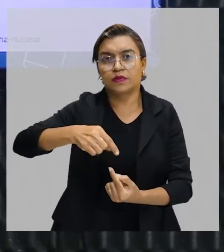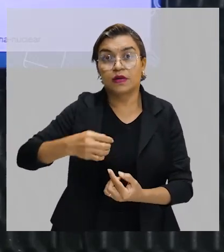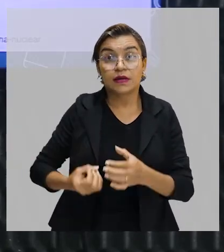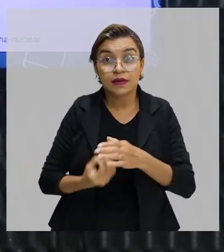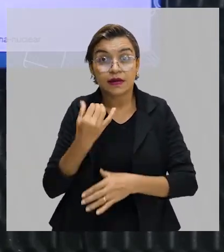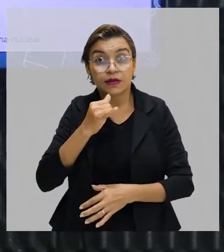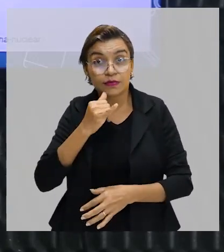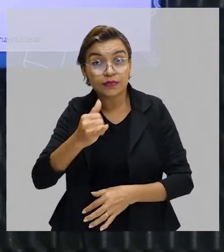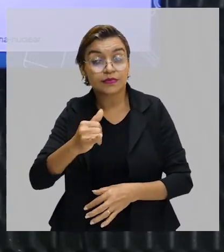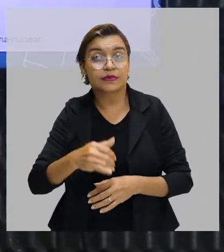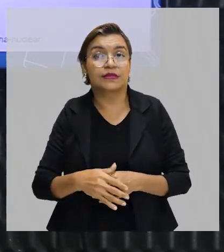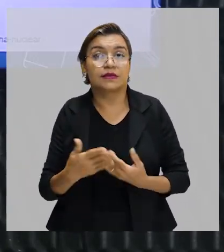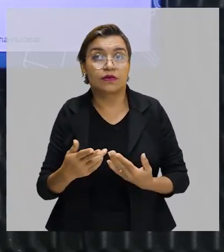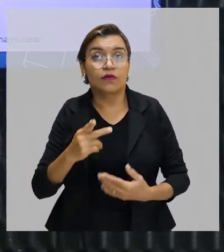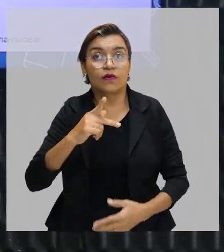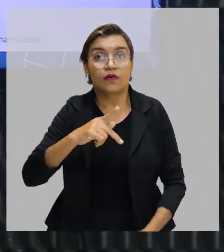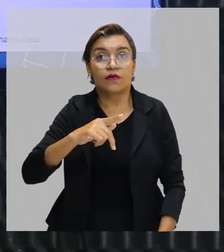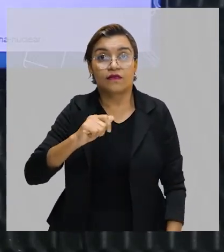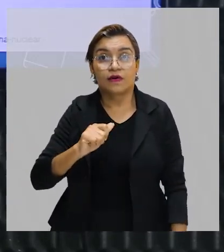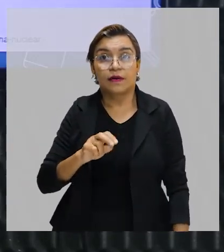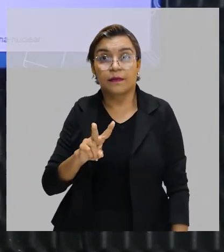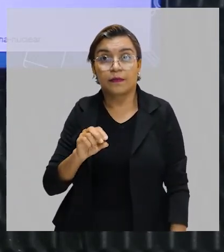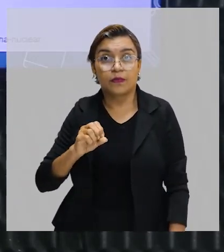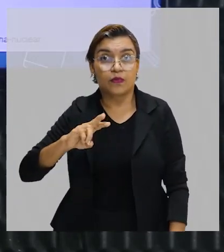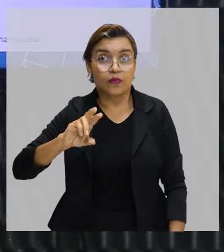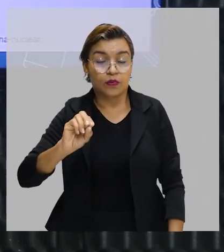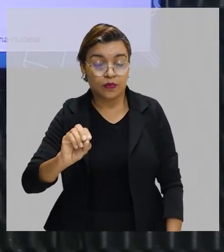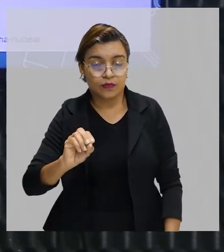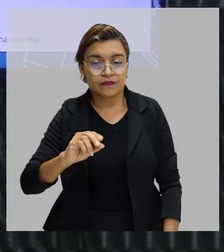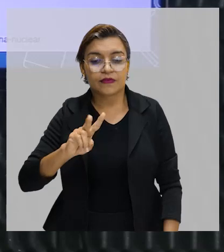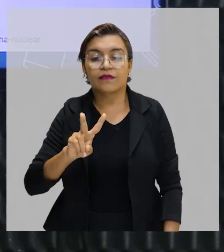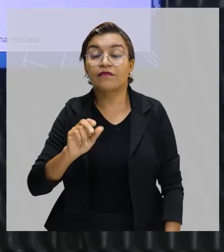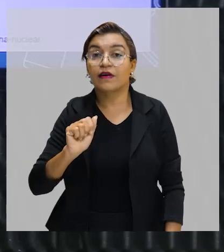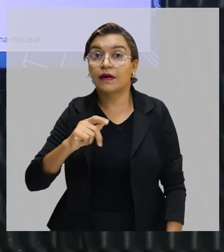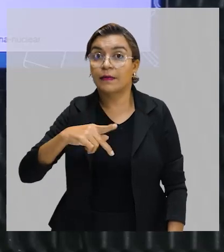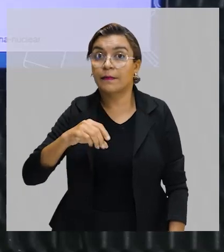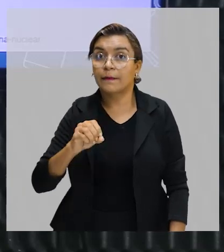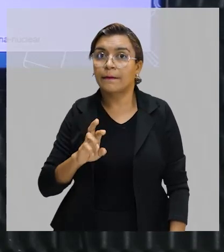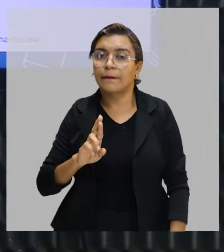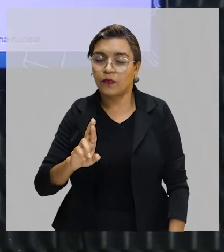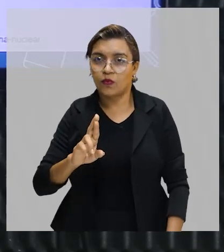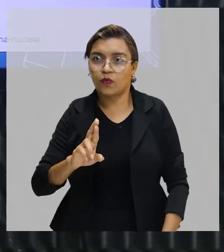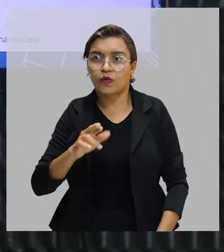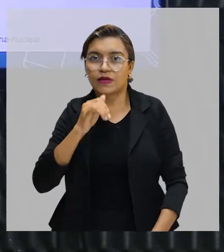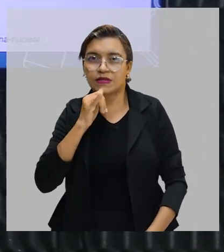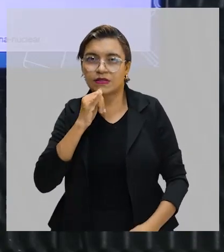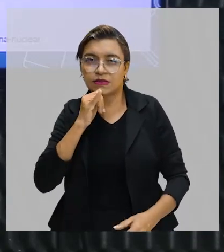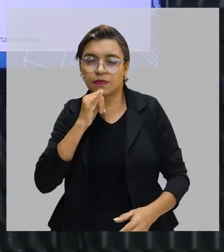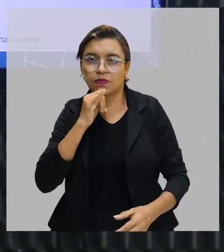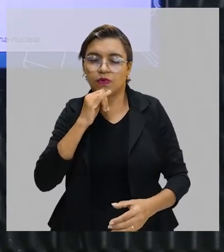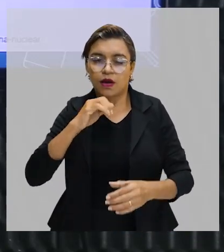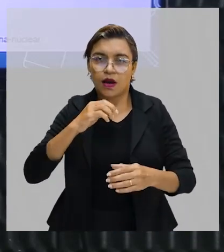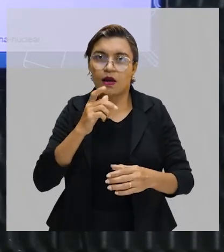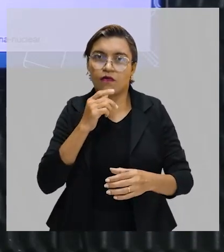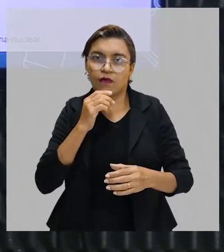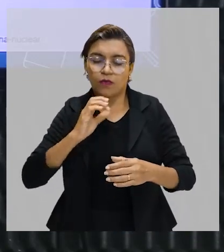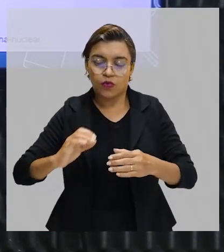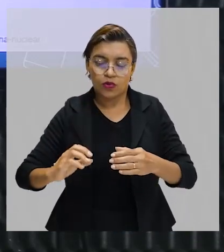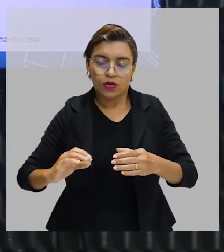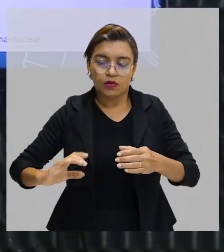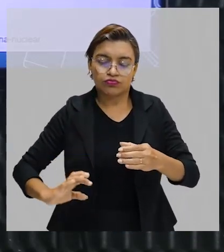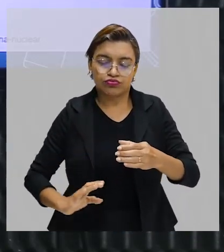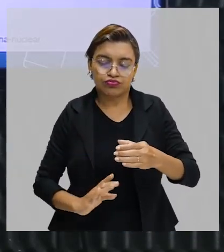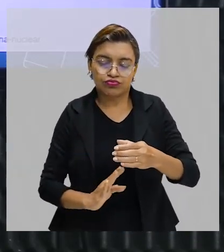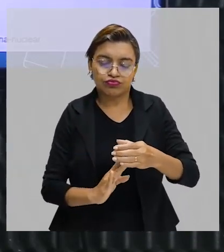elétrica. Então o vapor de água, certo? Ele vai passar pela turbina, né? E vai passar pelas pás e vai fazer com que aquela pá ela